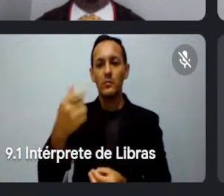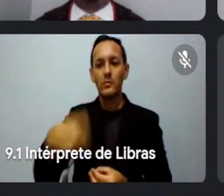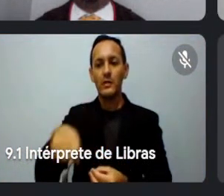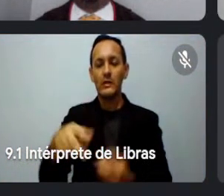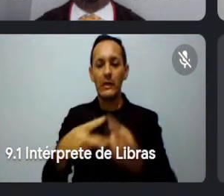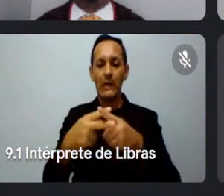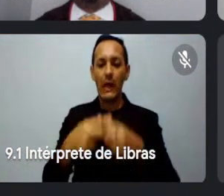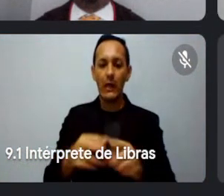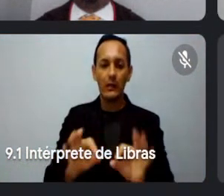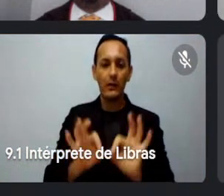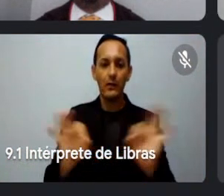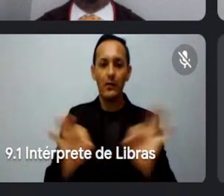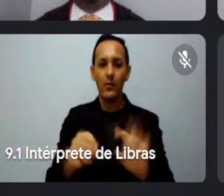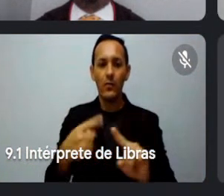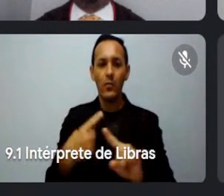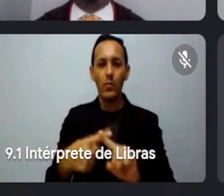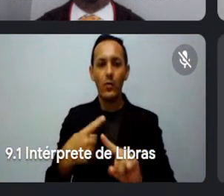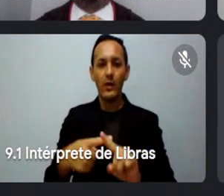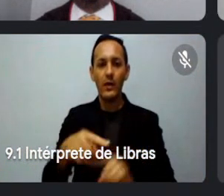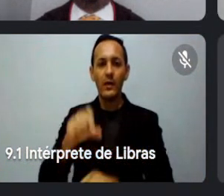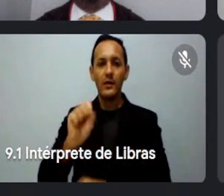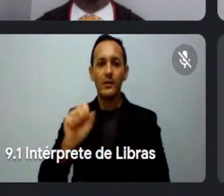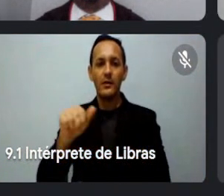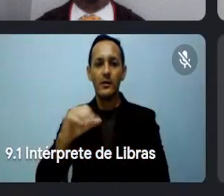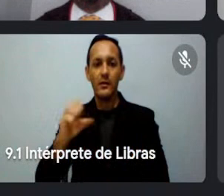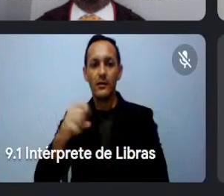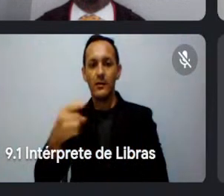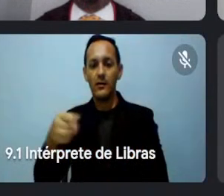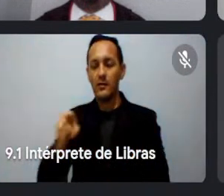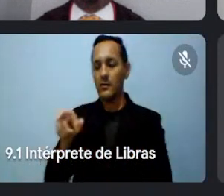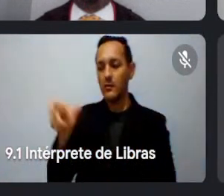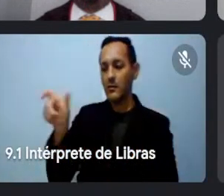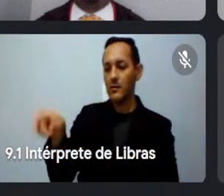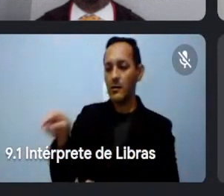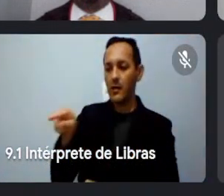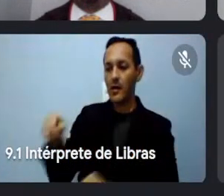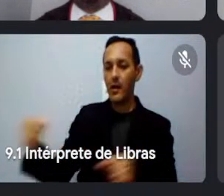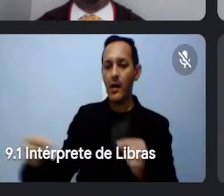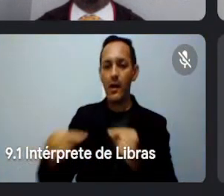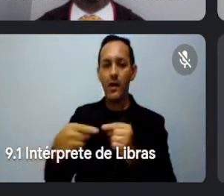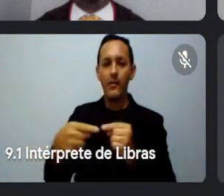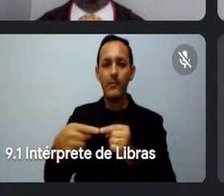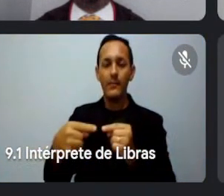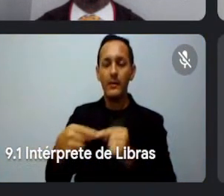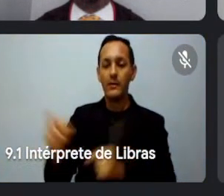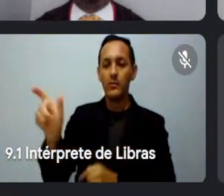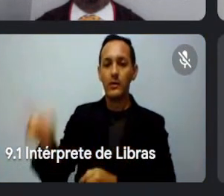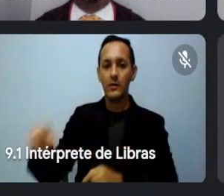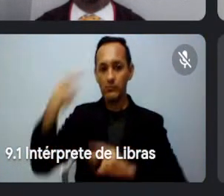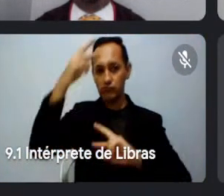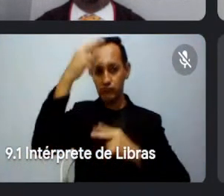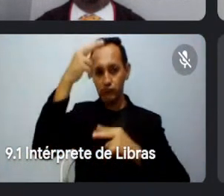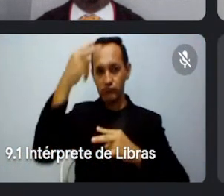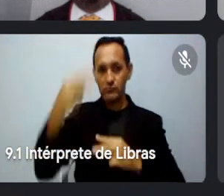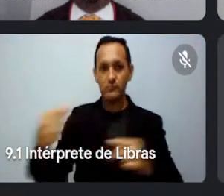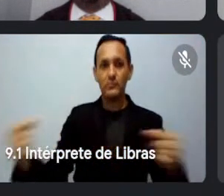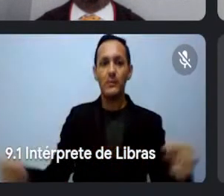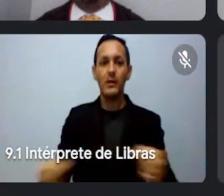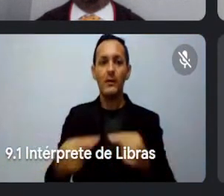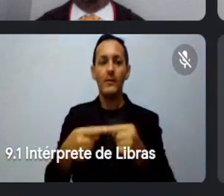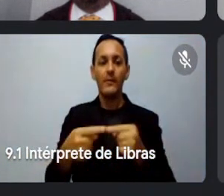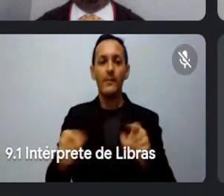sanção Ela foi condizente com a gravidade da conduta tendo observado ainda o princípio da proporcionalidade